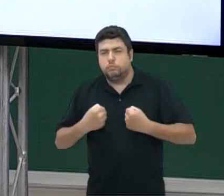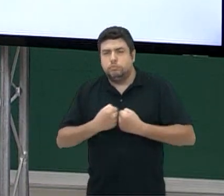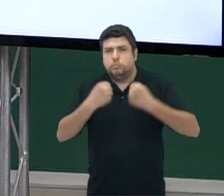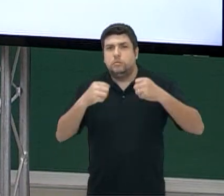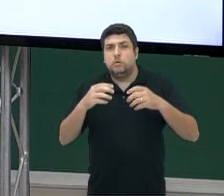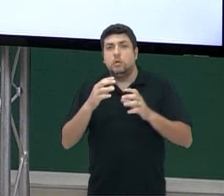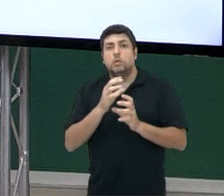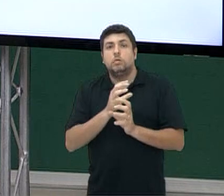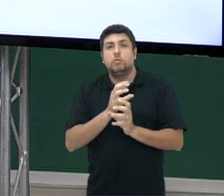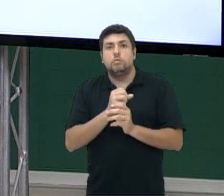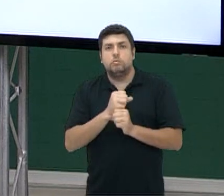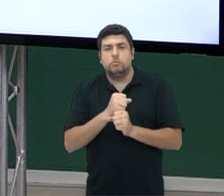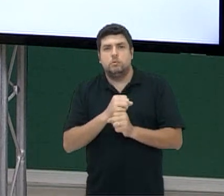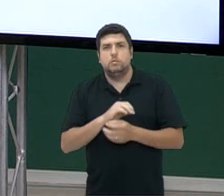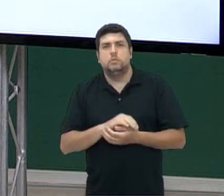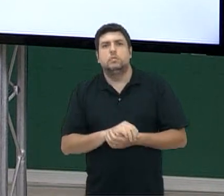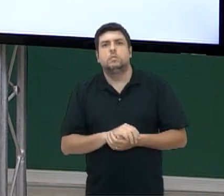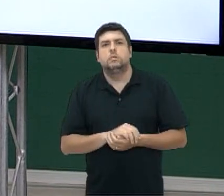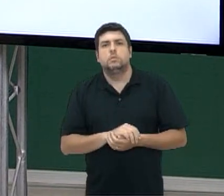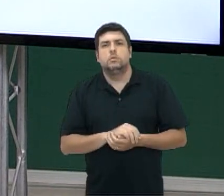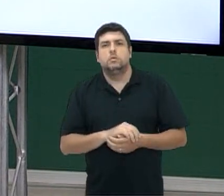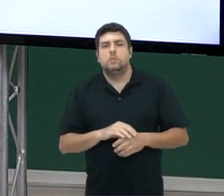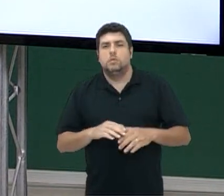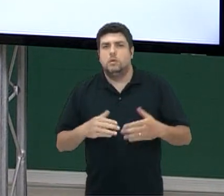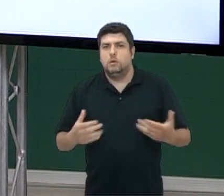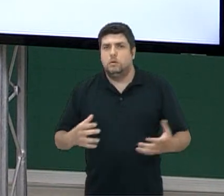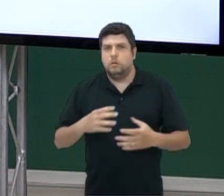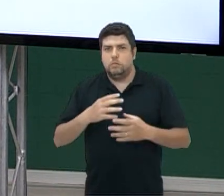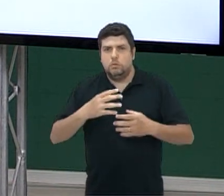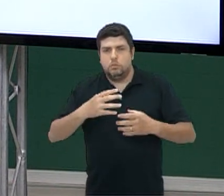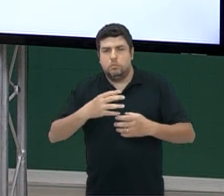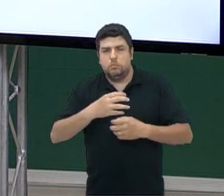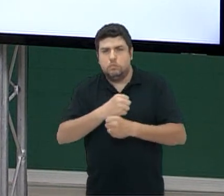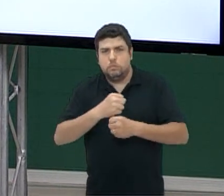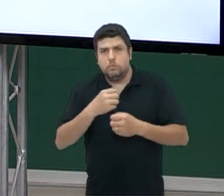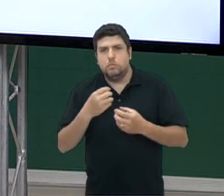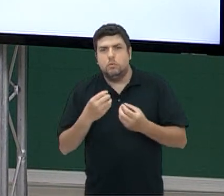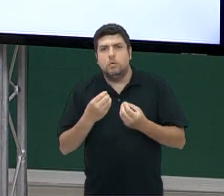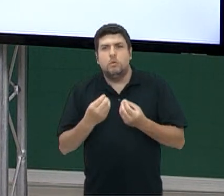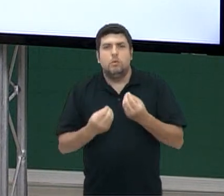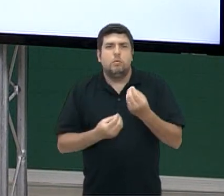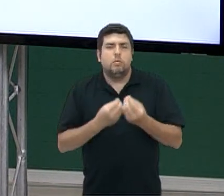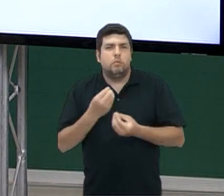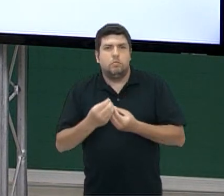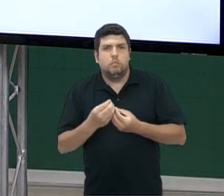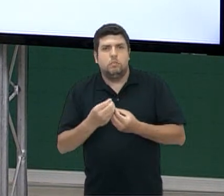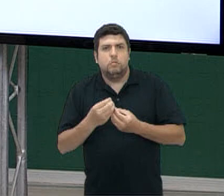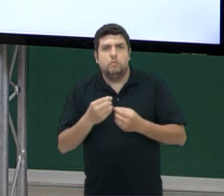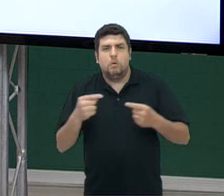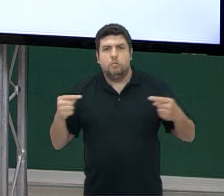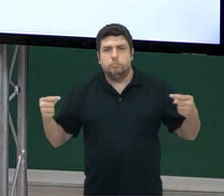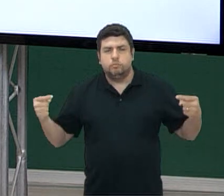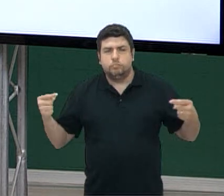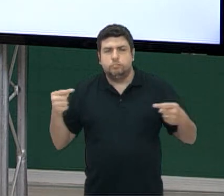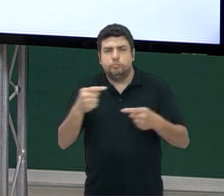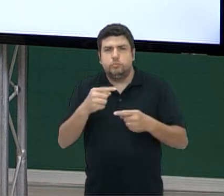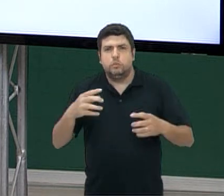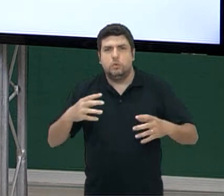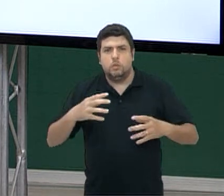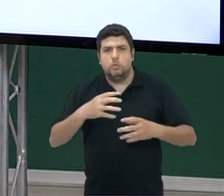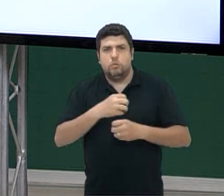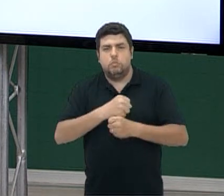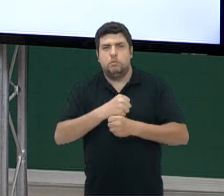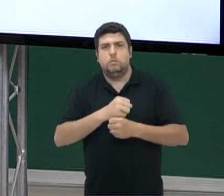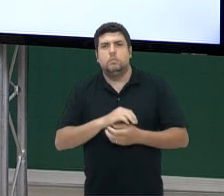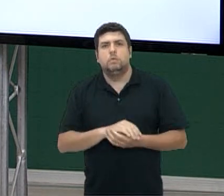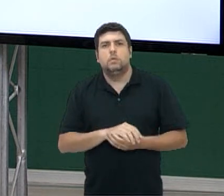isso representa, na verdade, uma soma de uma quantidade, né, uma soma vetorial, certo? Então, a quantidade